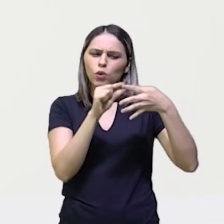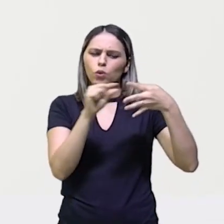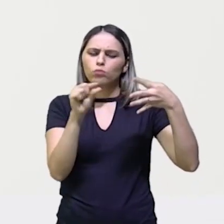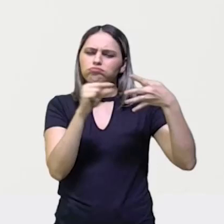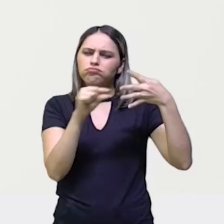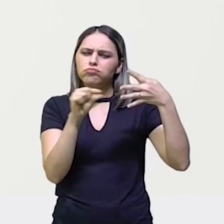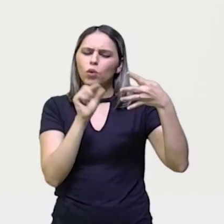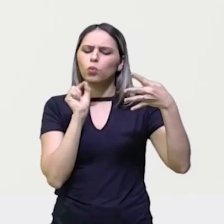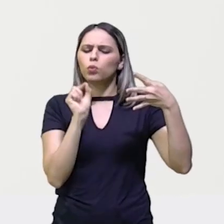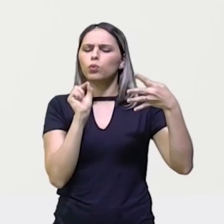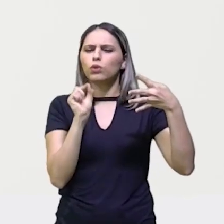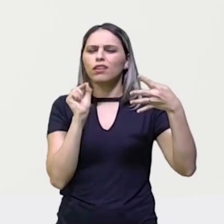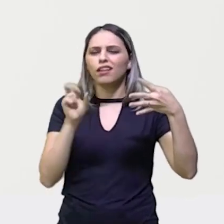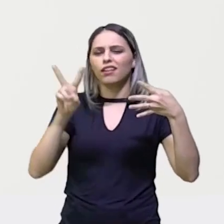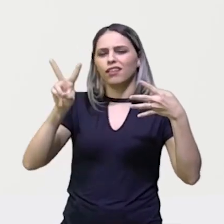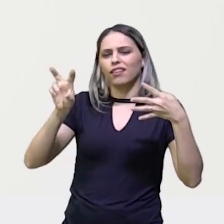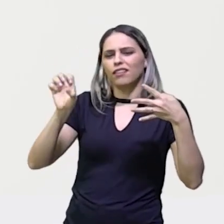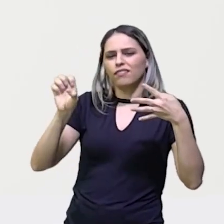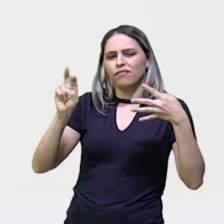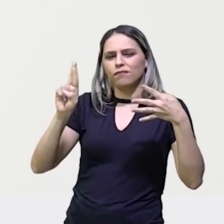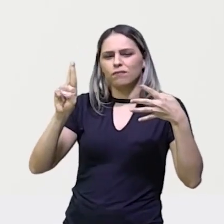Verso.